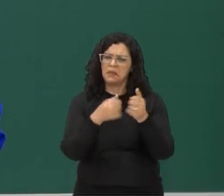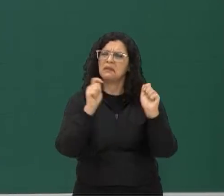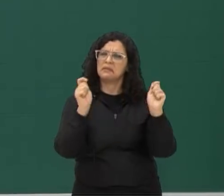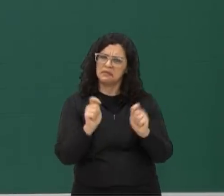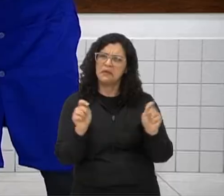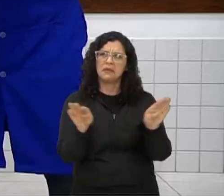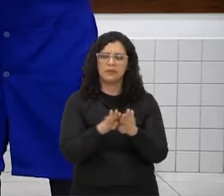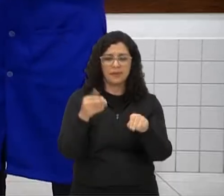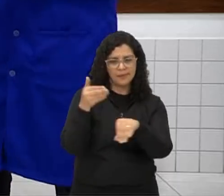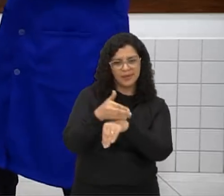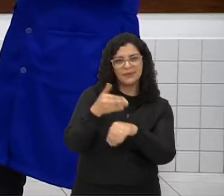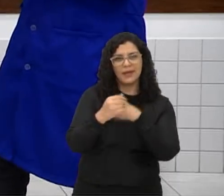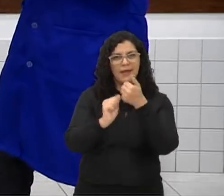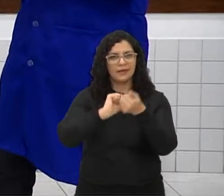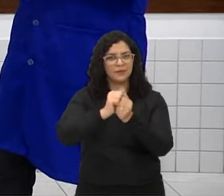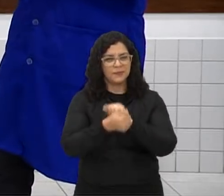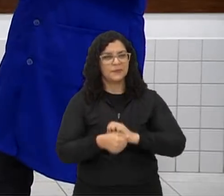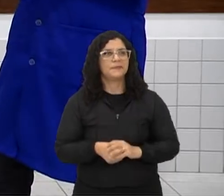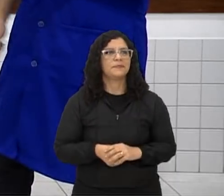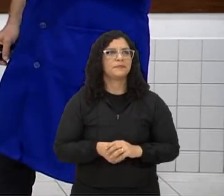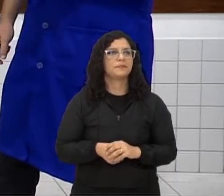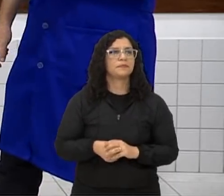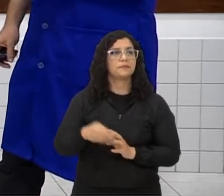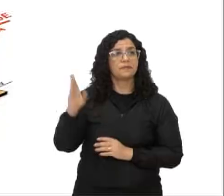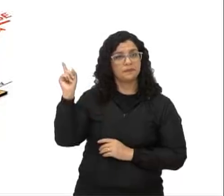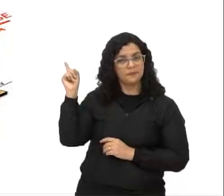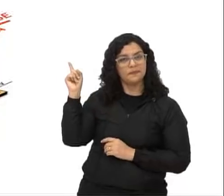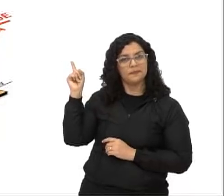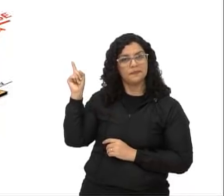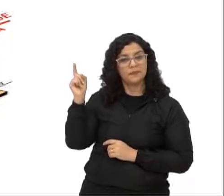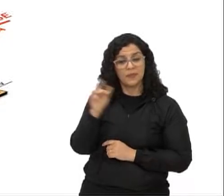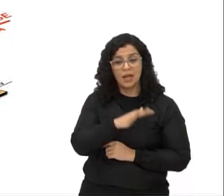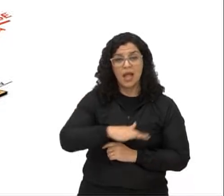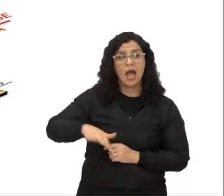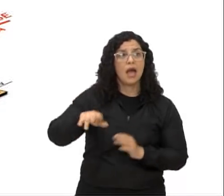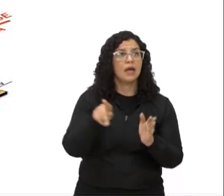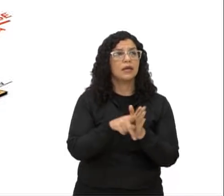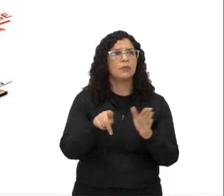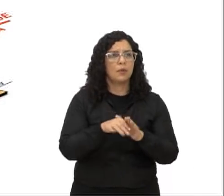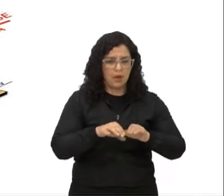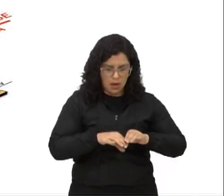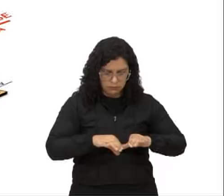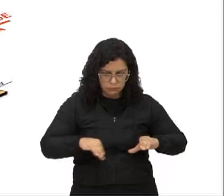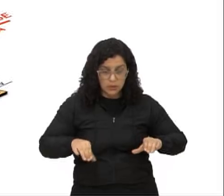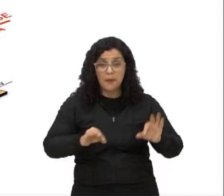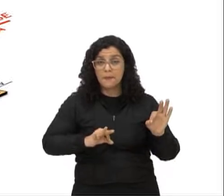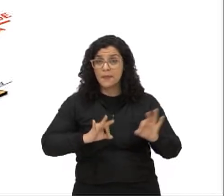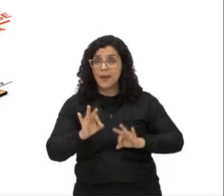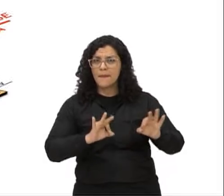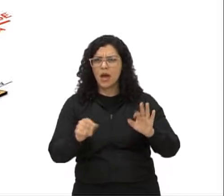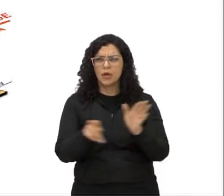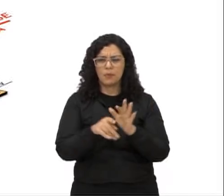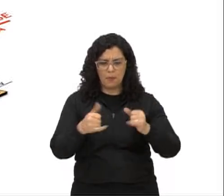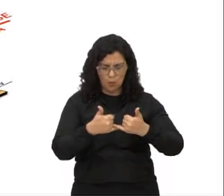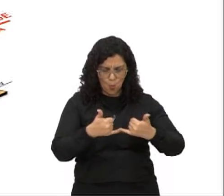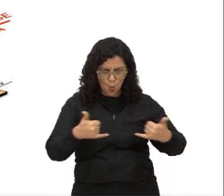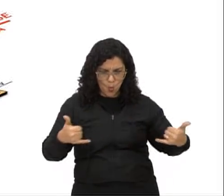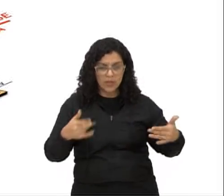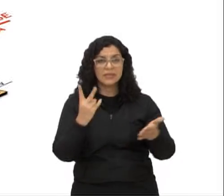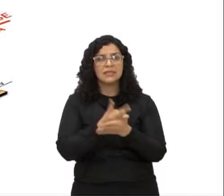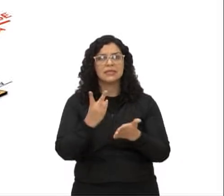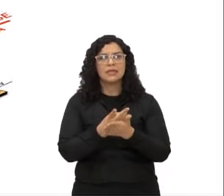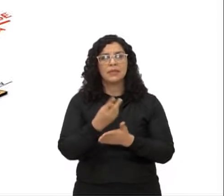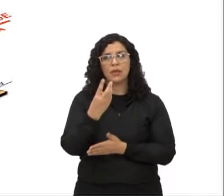participar do boliche, tá? Então, lá, a área do approach, ou seja, que é a área de preparação para o arremesso, né, tem cerca